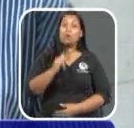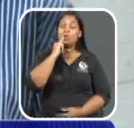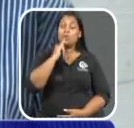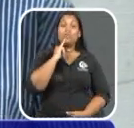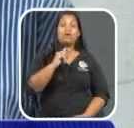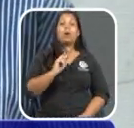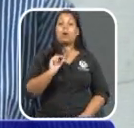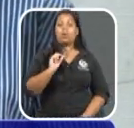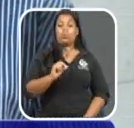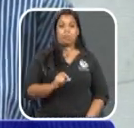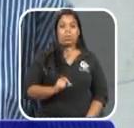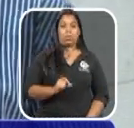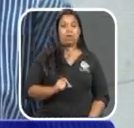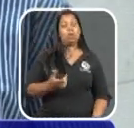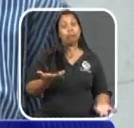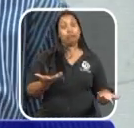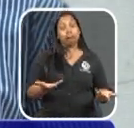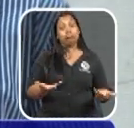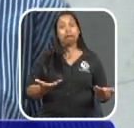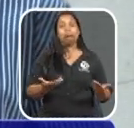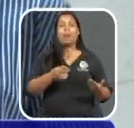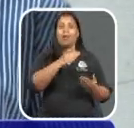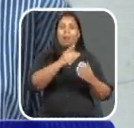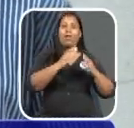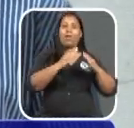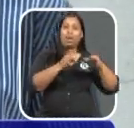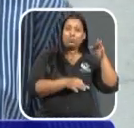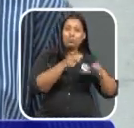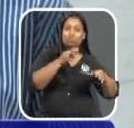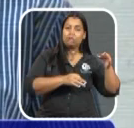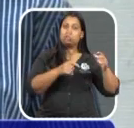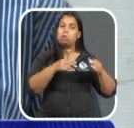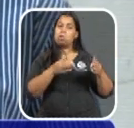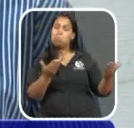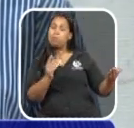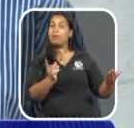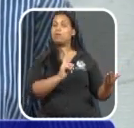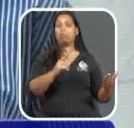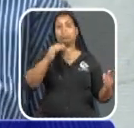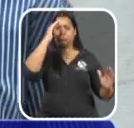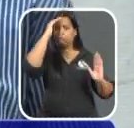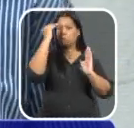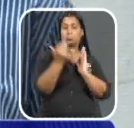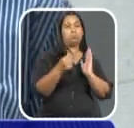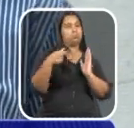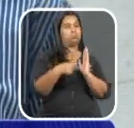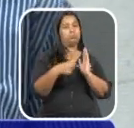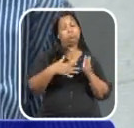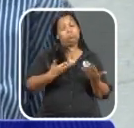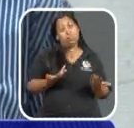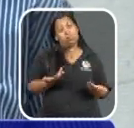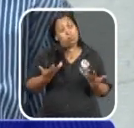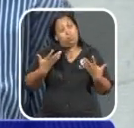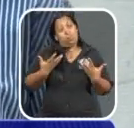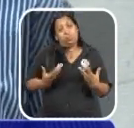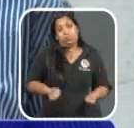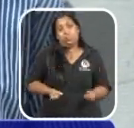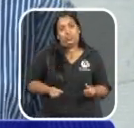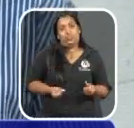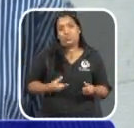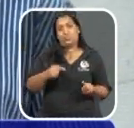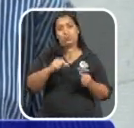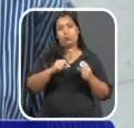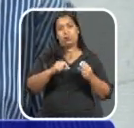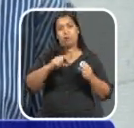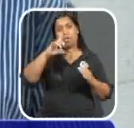o Poder Judiciário não se questiona, se cumpre. Então, eu fico adstrito a cumprir a ordem judicial que foi emanada pelo